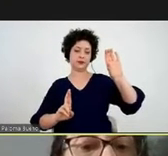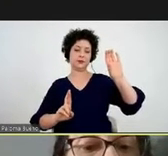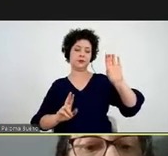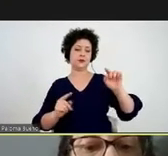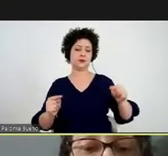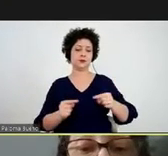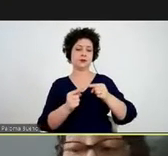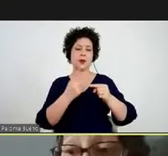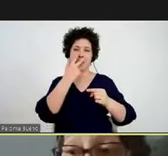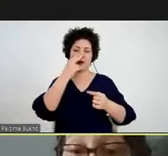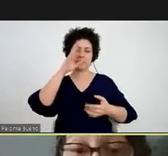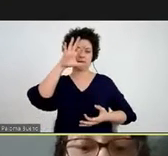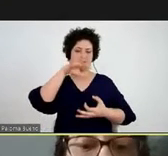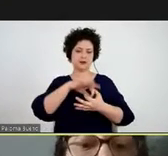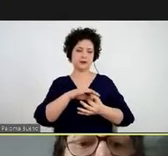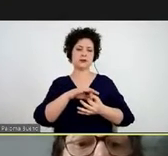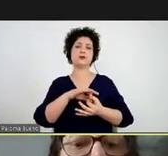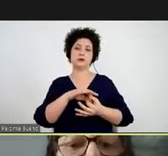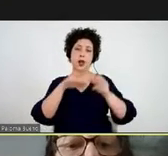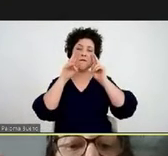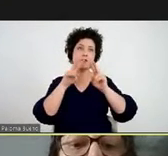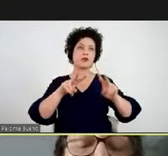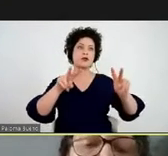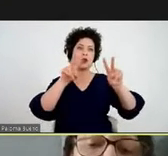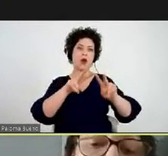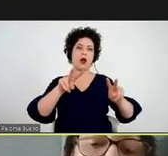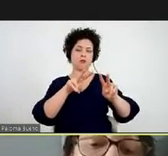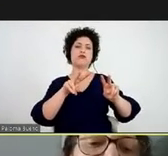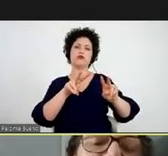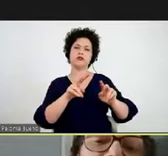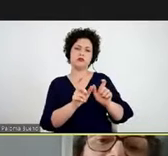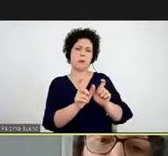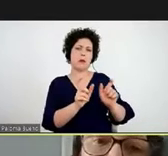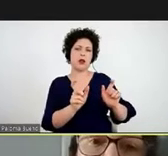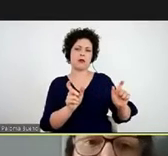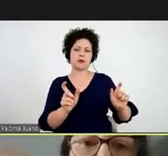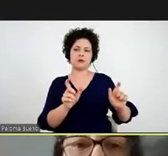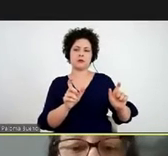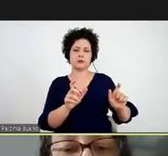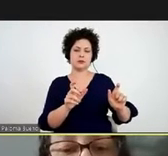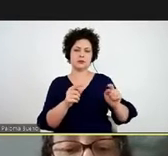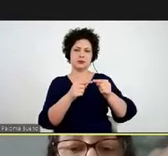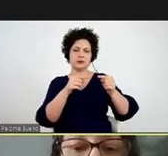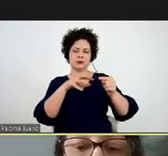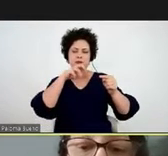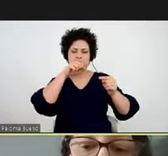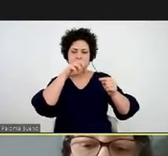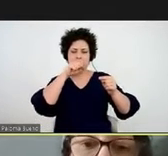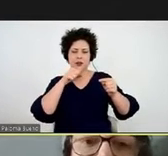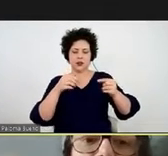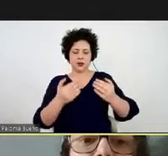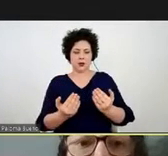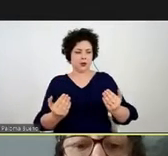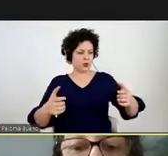um diálogo verbo visual que estabelece um sentido predominante de respiração, de espaço, de